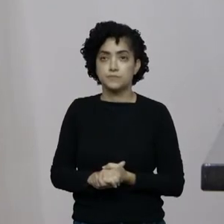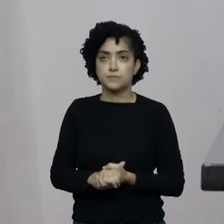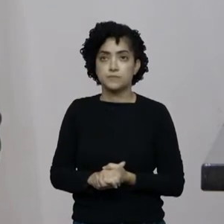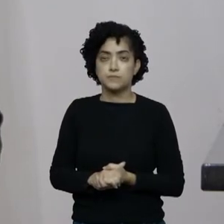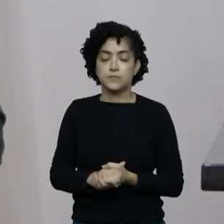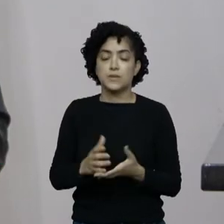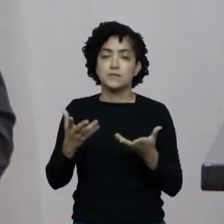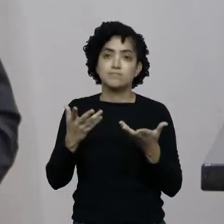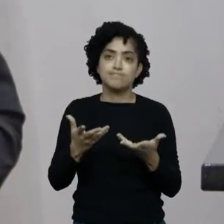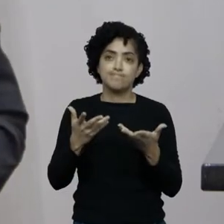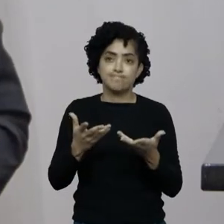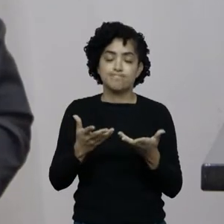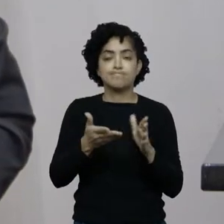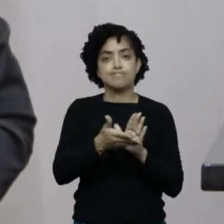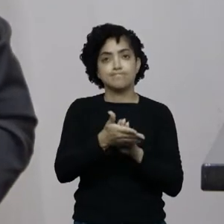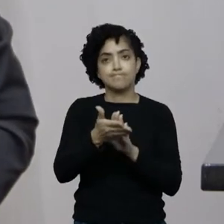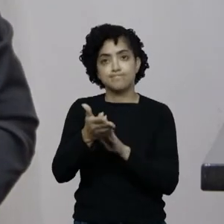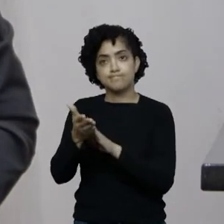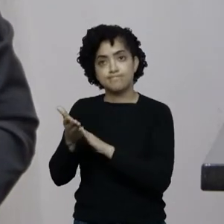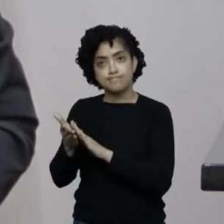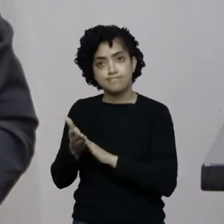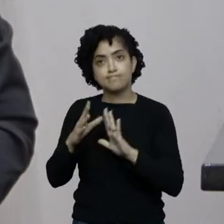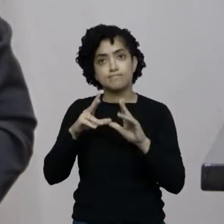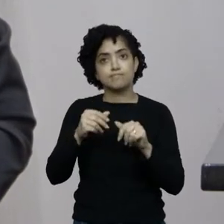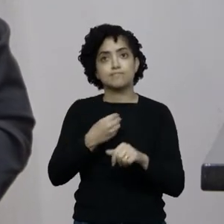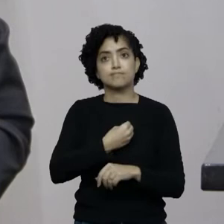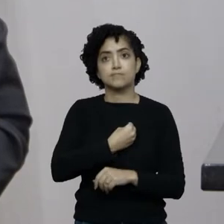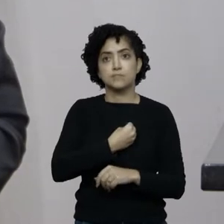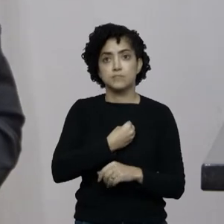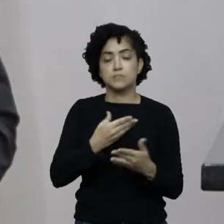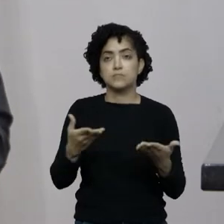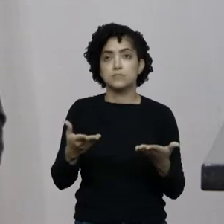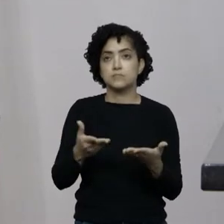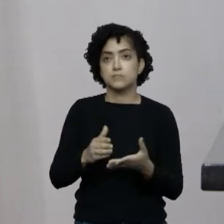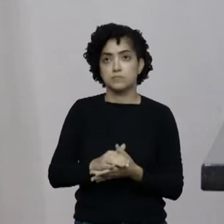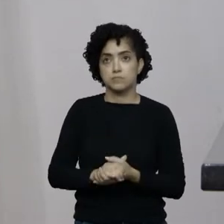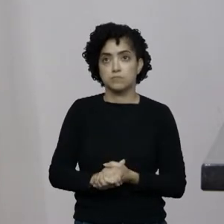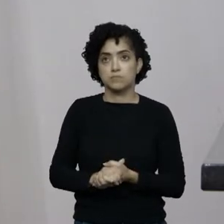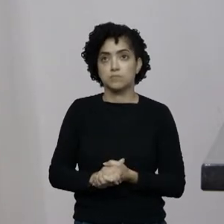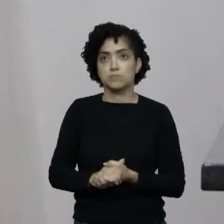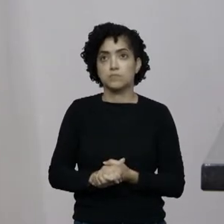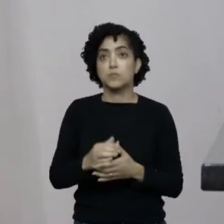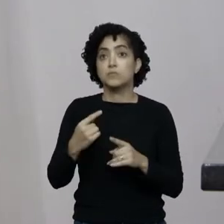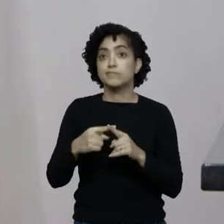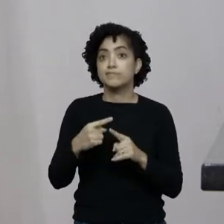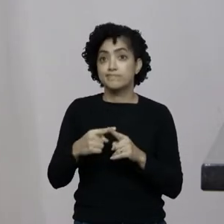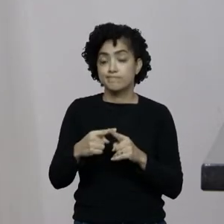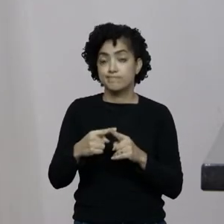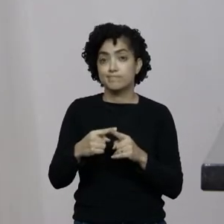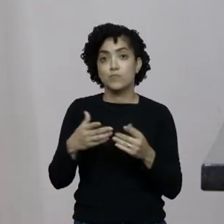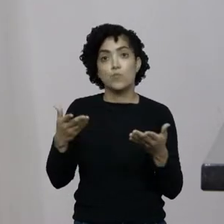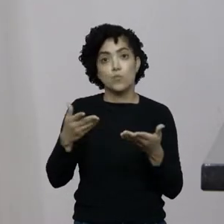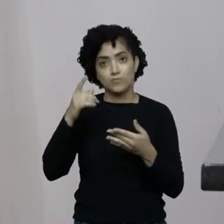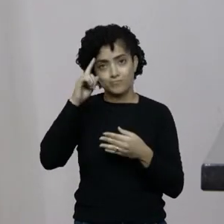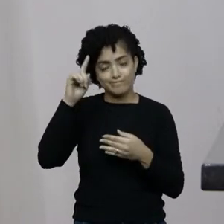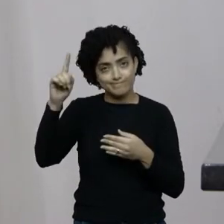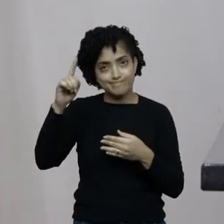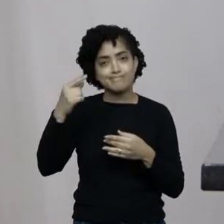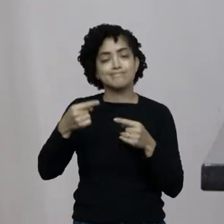e parabenizar a nós todos estamos aqui hoje é porque hoje é o dia do Parlamento